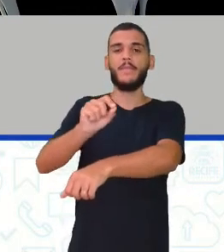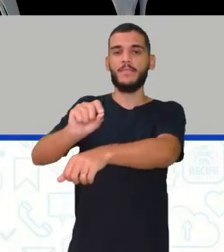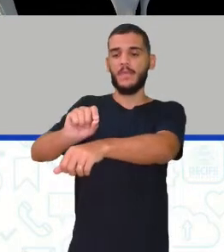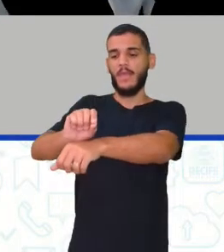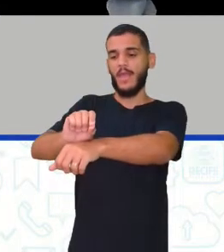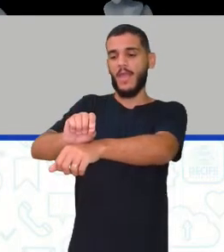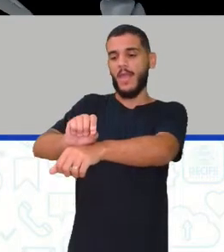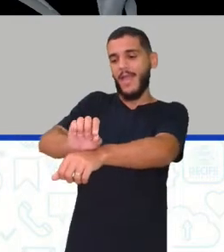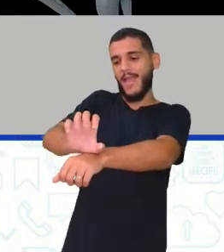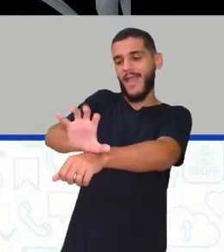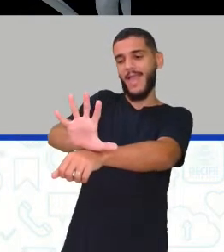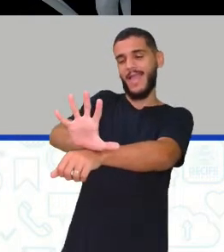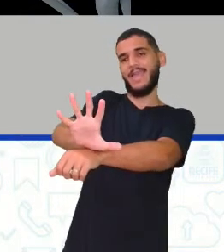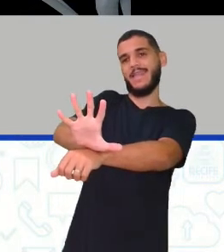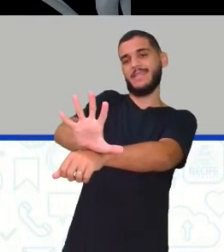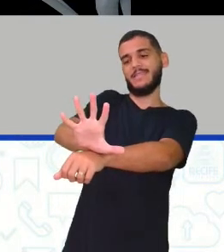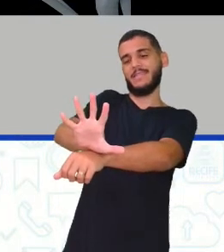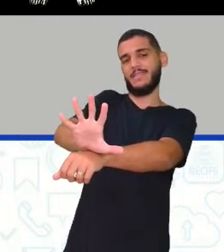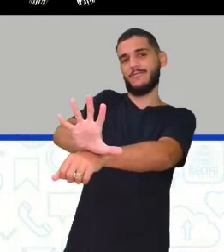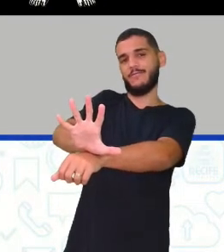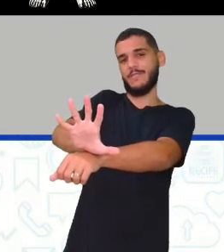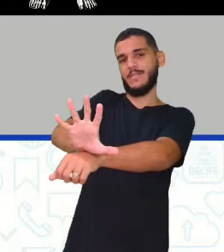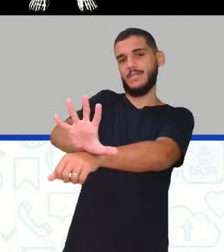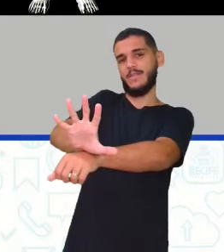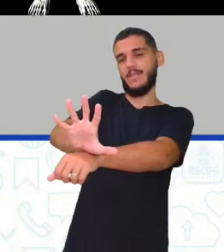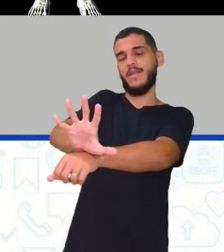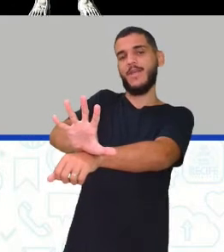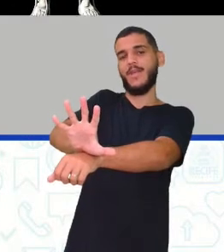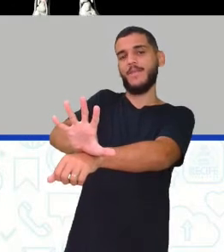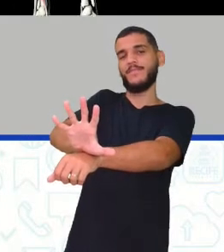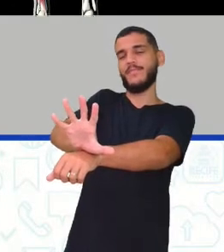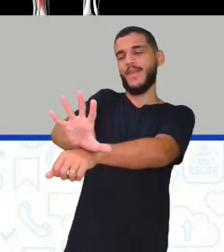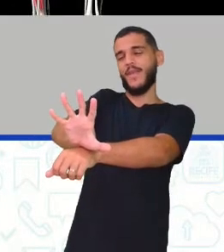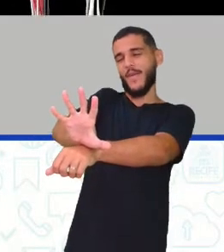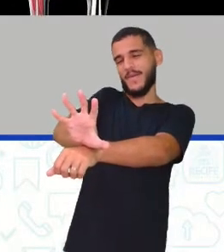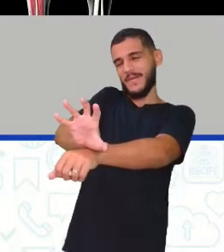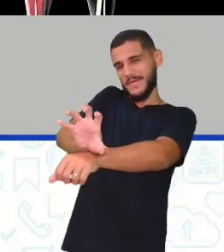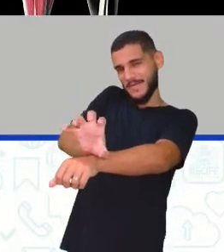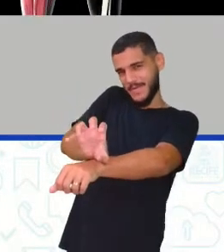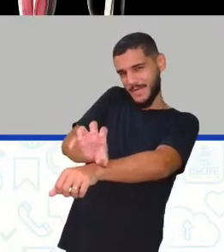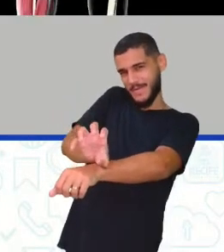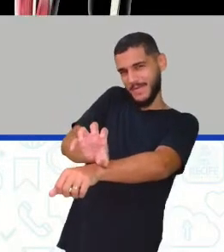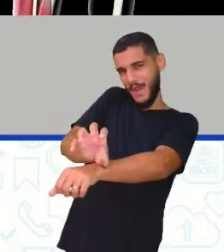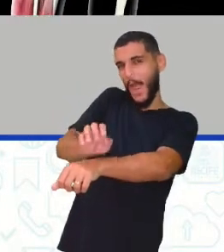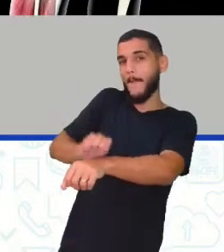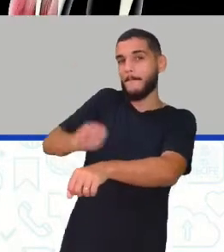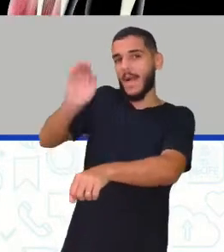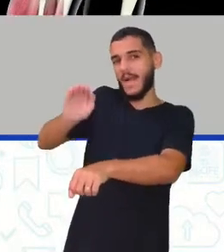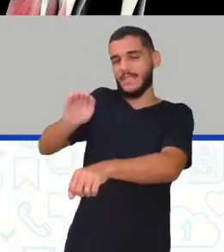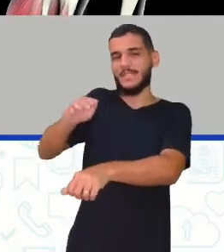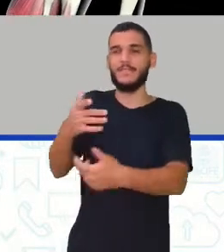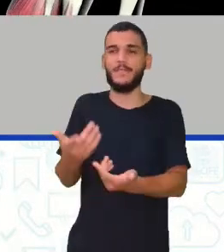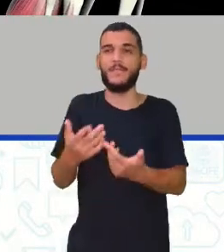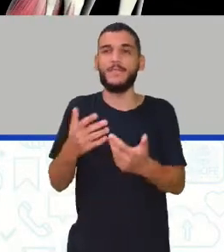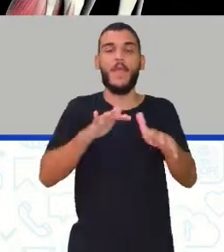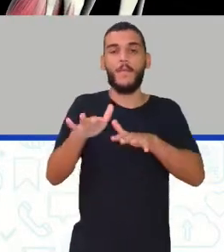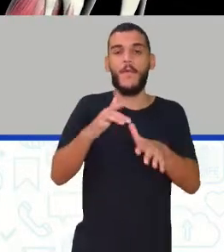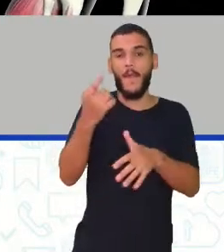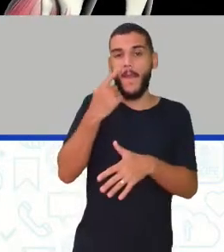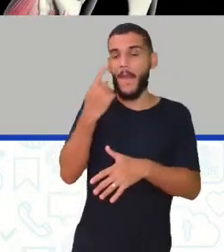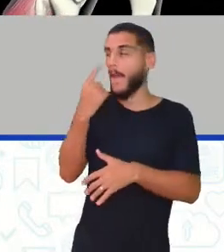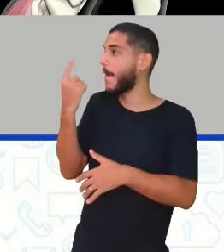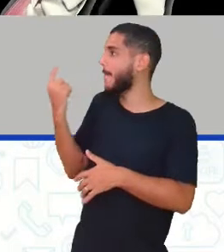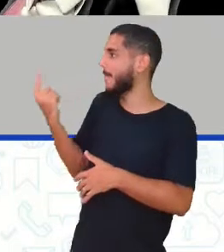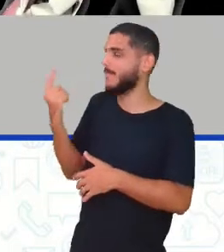Enquanto que o músculo contraído, ele apresenta, vamos dizer assim, com maior volume. E esse movimento aí, a gente está muito acostumado a